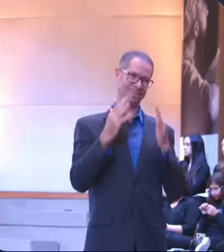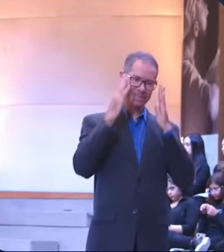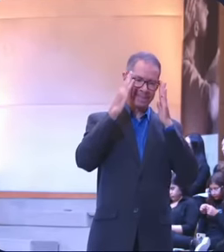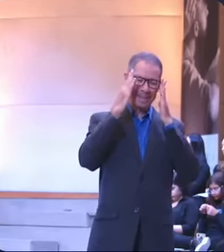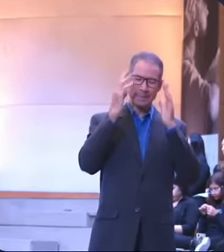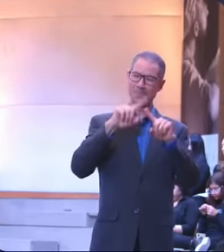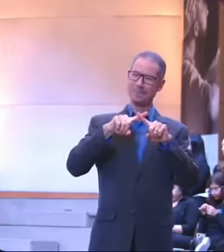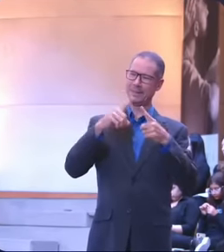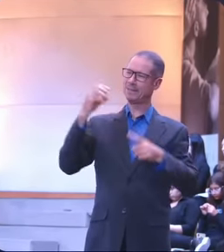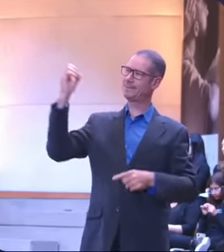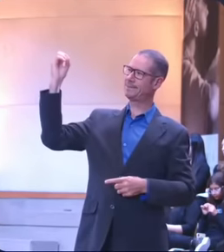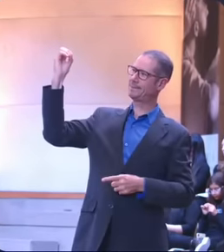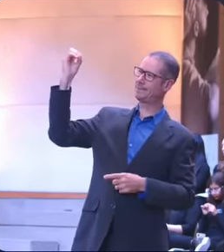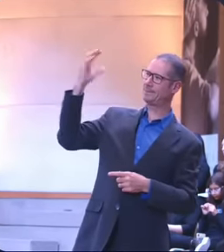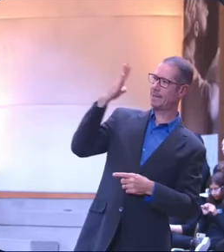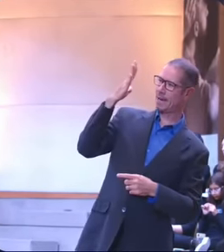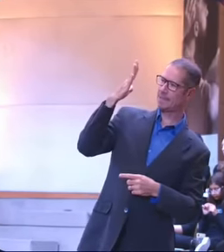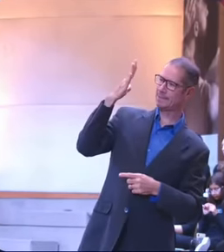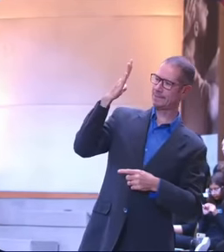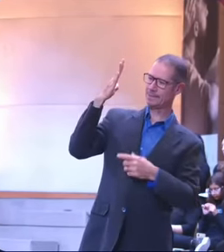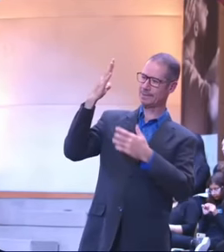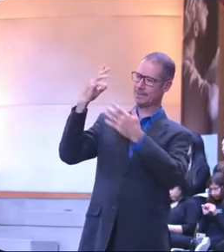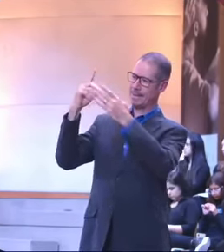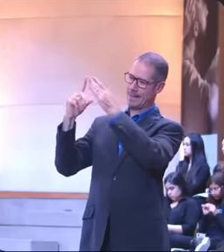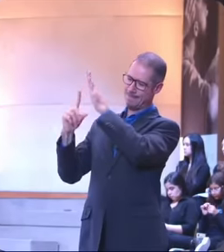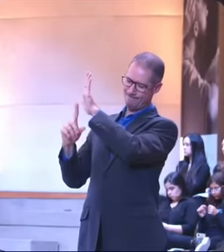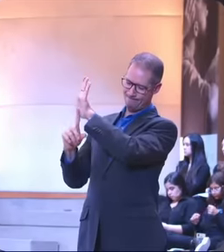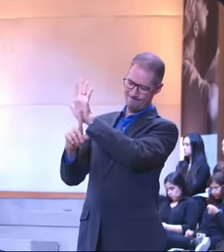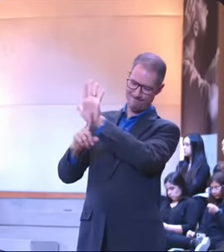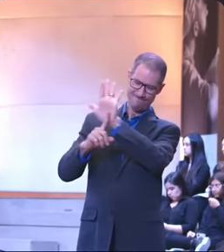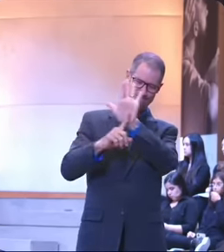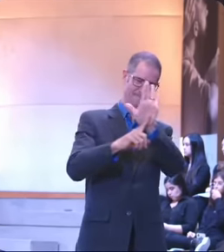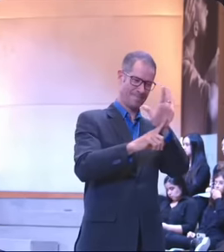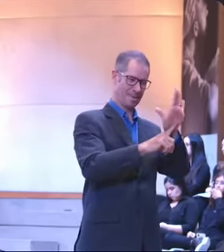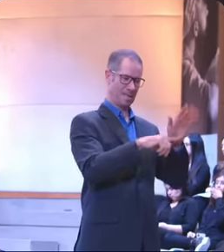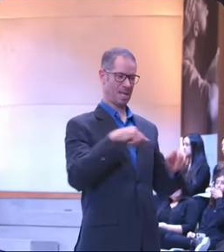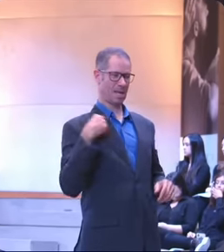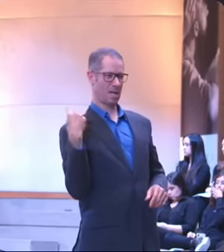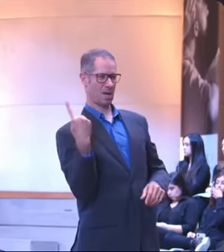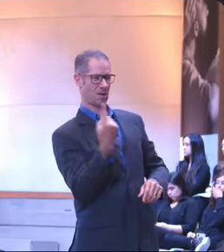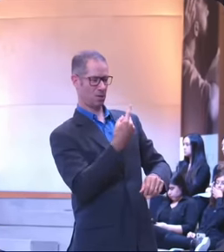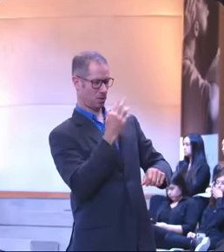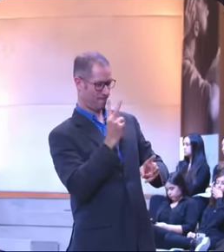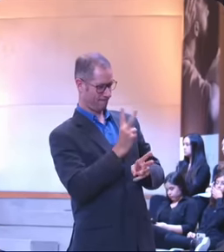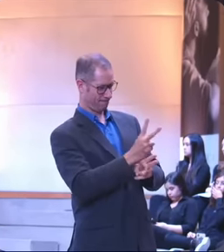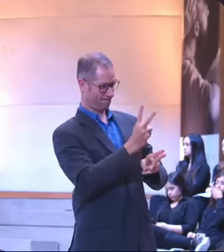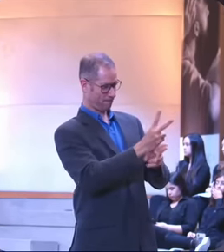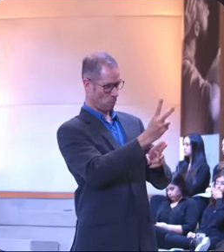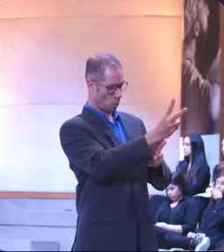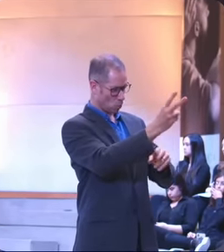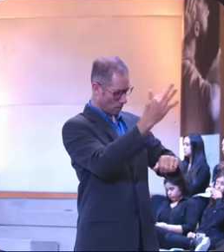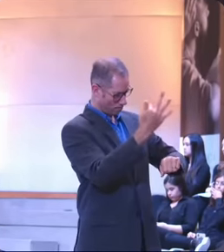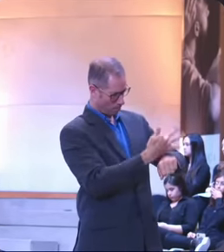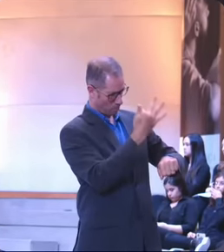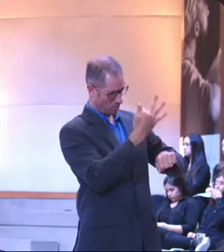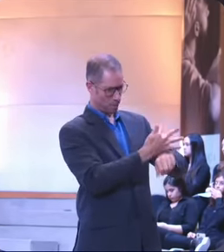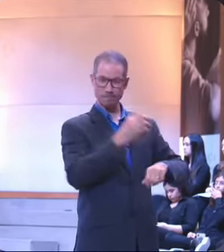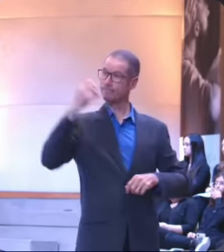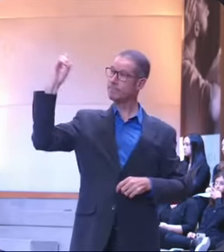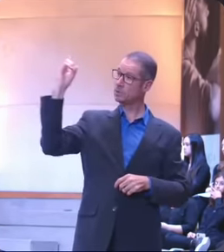Mas a graça de Deus se revela e a gente não desiste. E a gente continua a presença